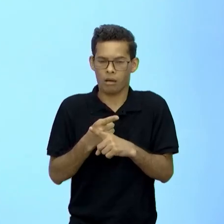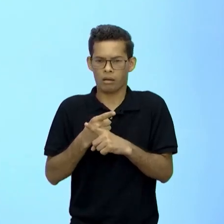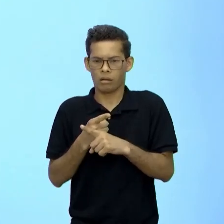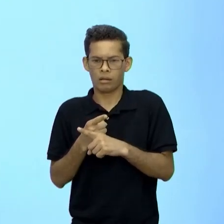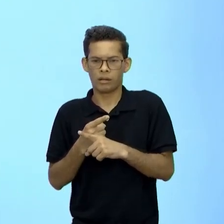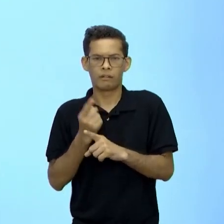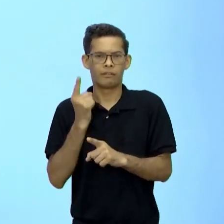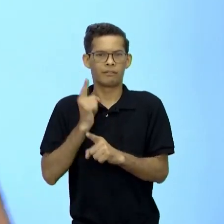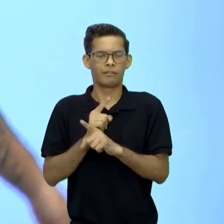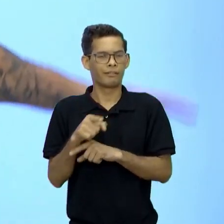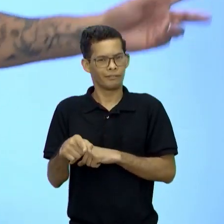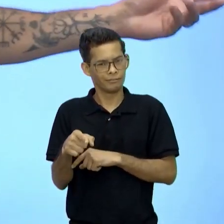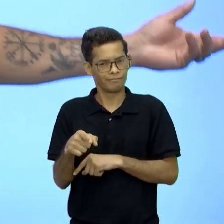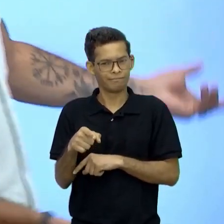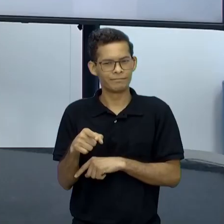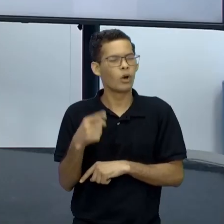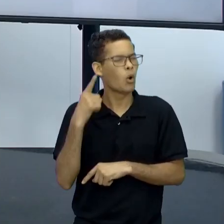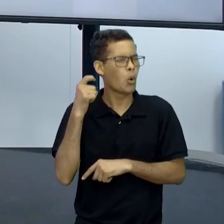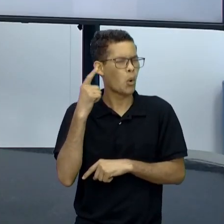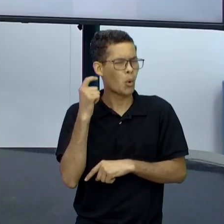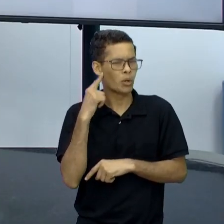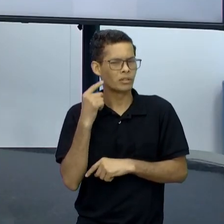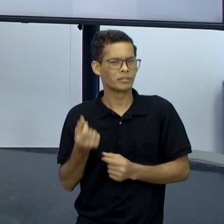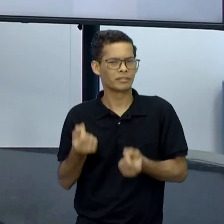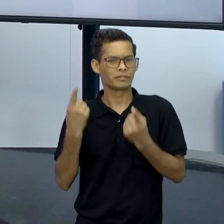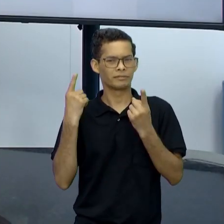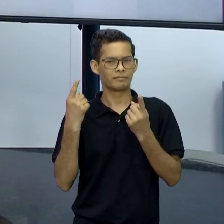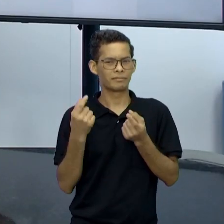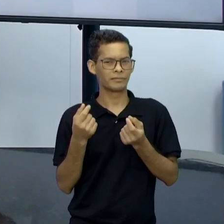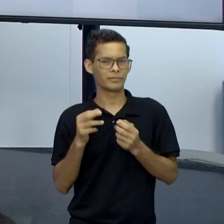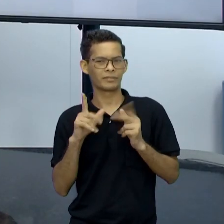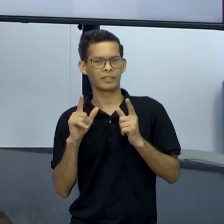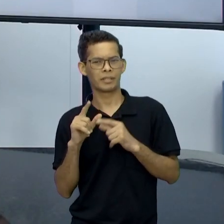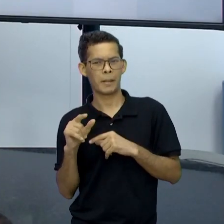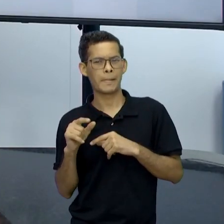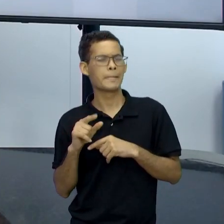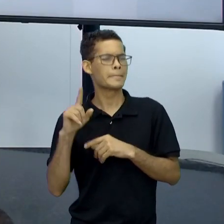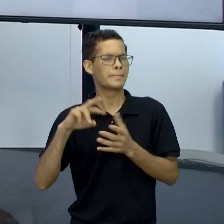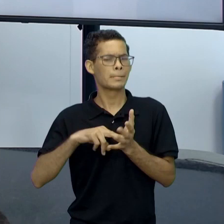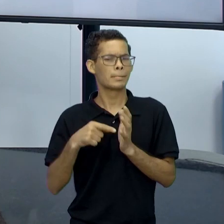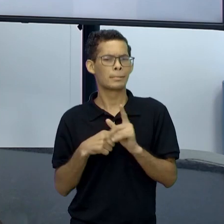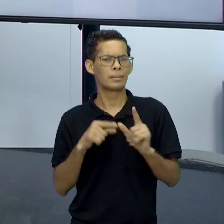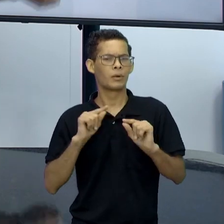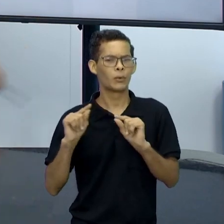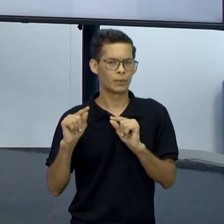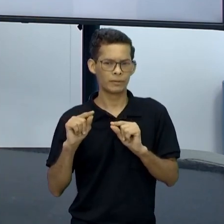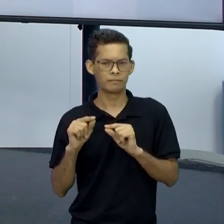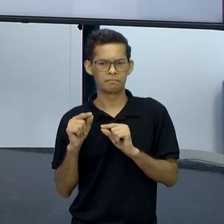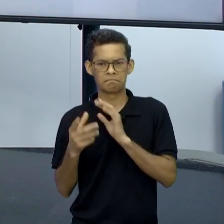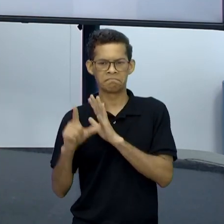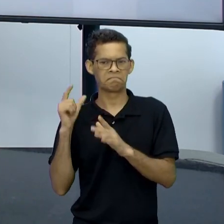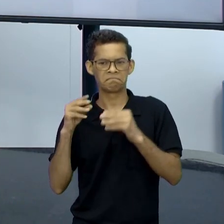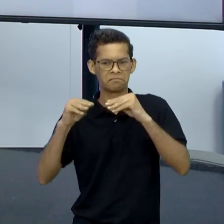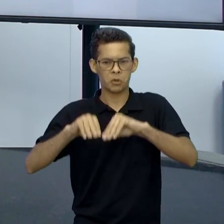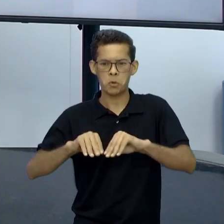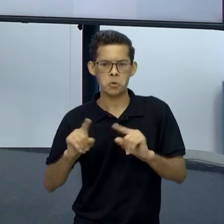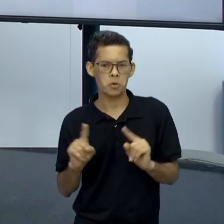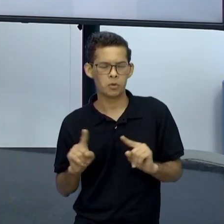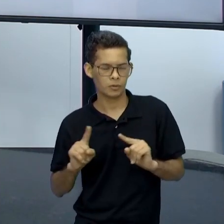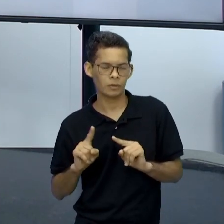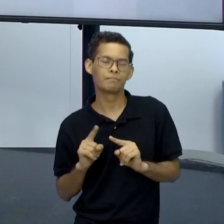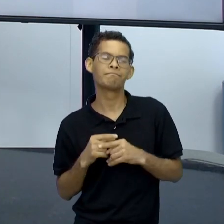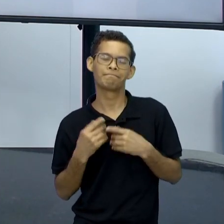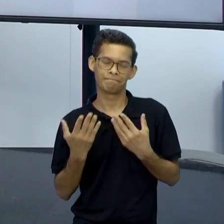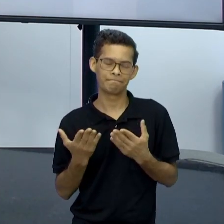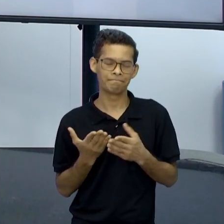peraí, o que é esse sinal aqui? O que é esse ruído aqui, né? Tem um ruidinho aqui, né? O que é isso aqui? Isso aqui não estava soterrado, a gente não soterrou isso aqui.